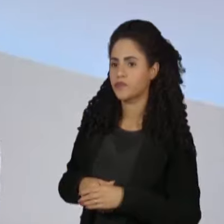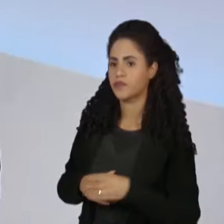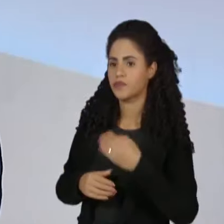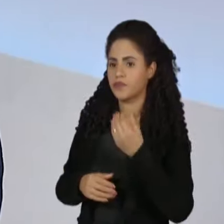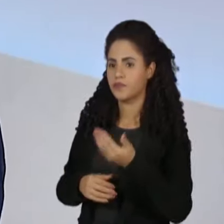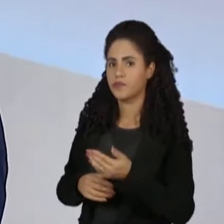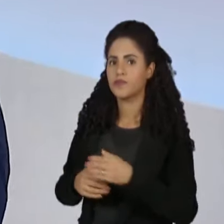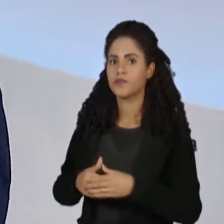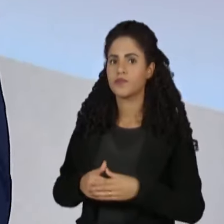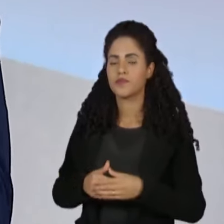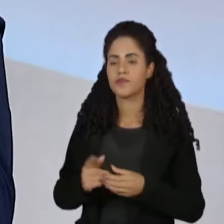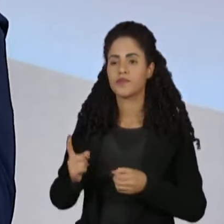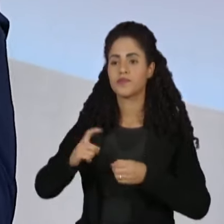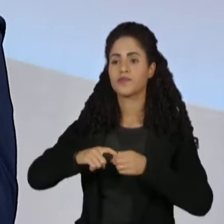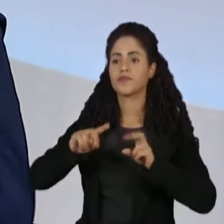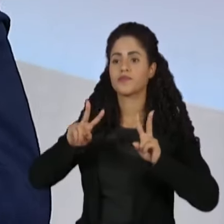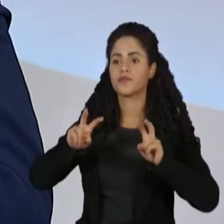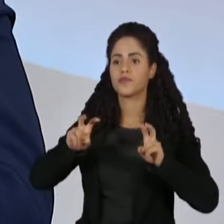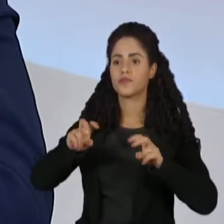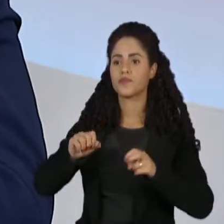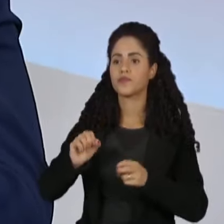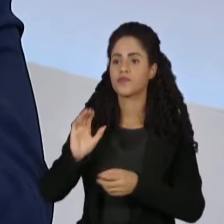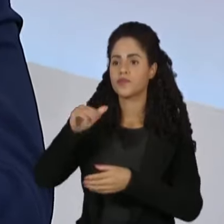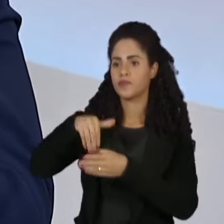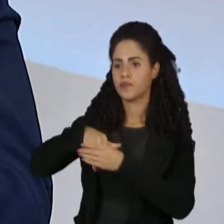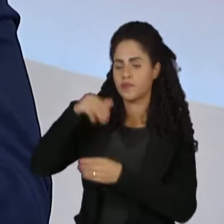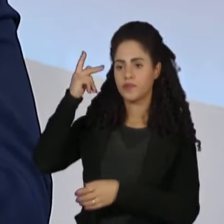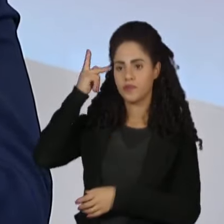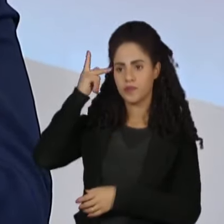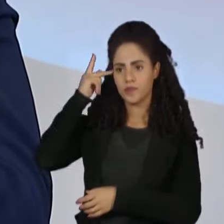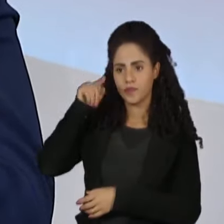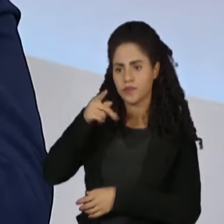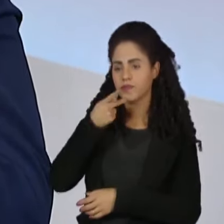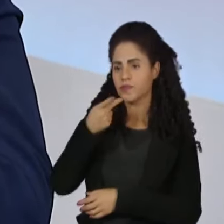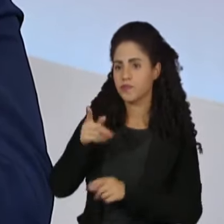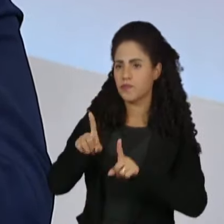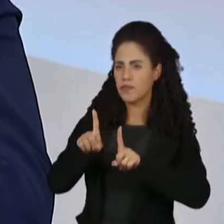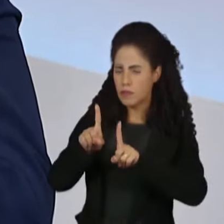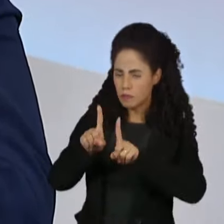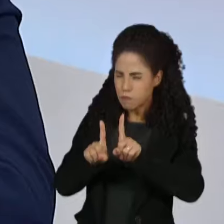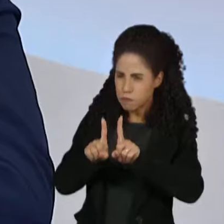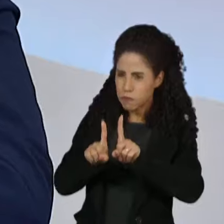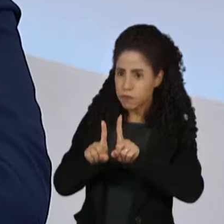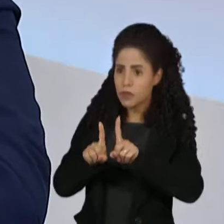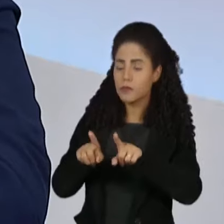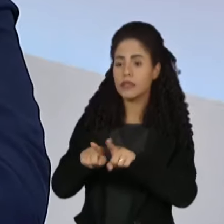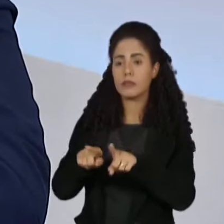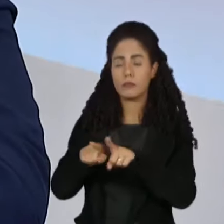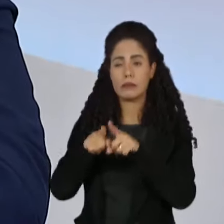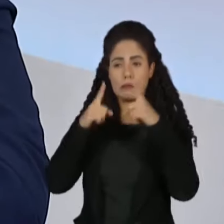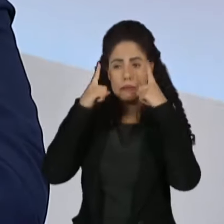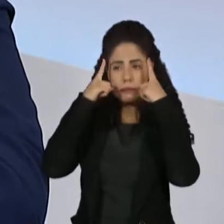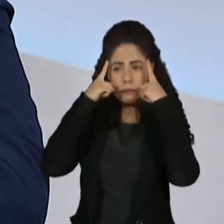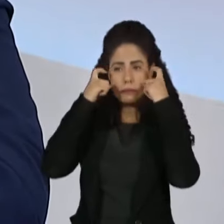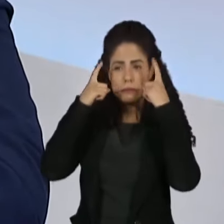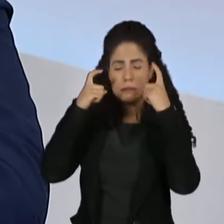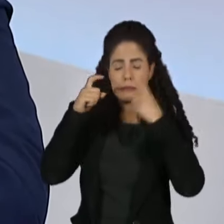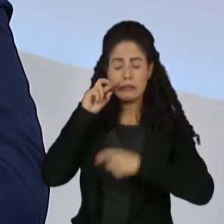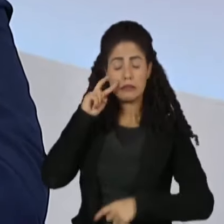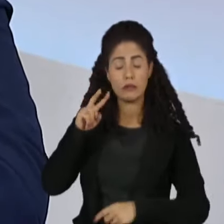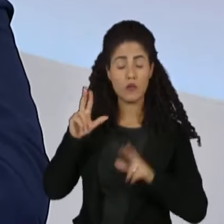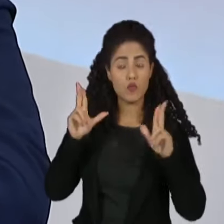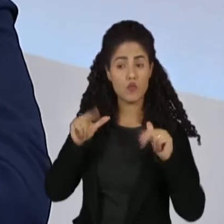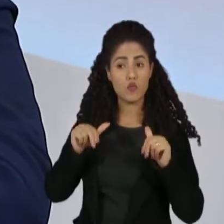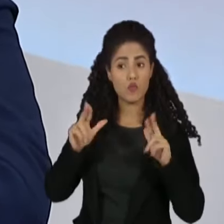Renato queria voltar a falar de uma questão sobre a eleição aqui de São Paulo que vocês falavam que ela foi muito acirrada mas ela também foi muito violenta como a gente nunca tinha visto em